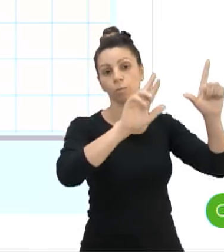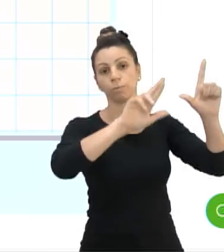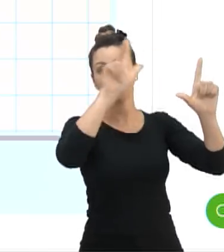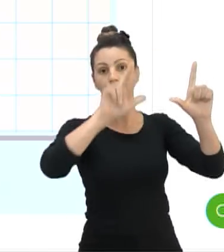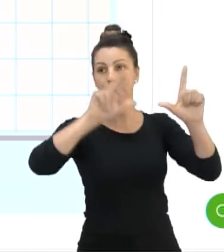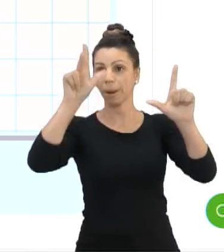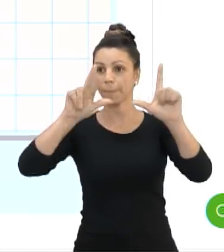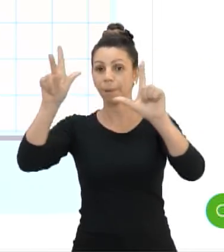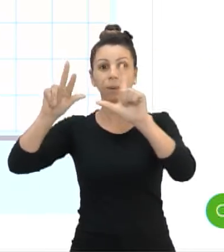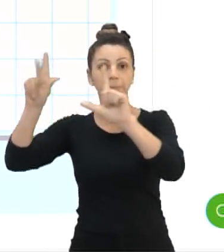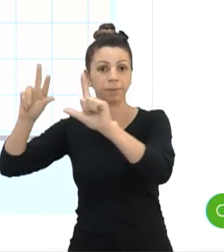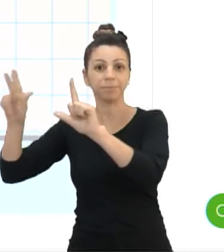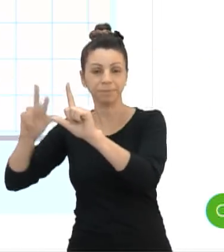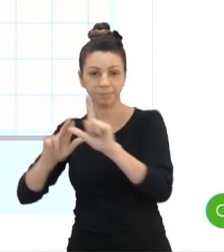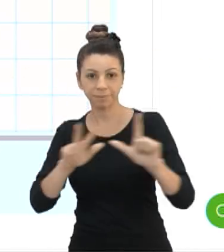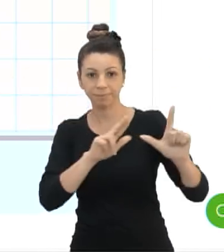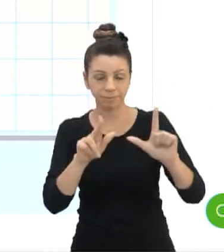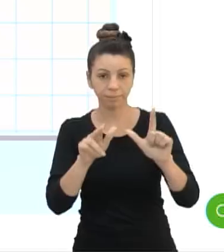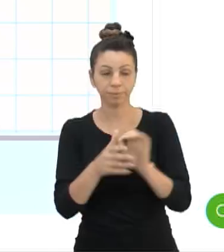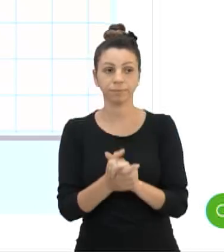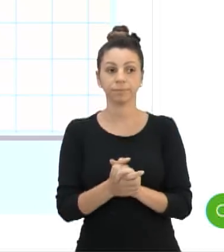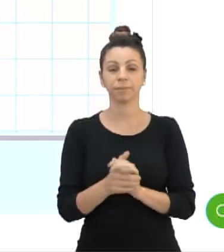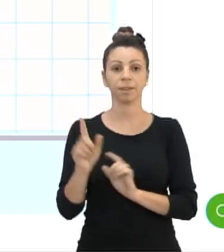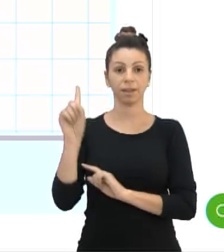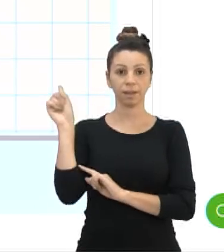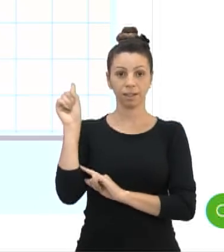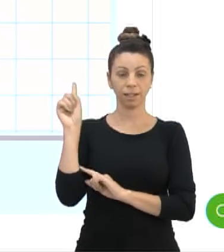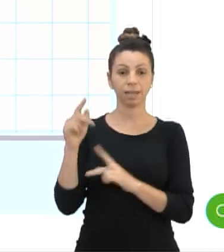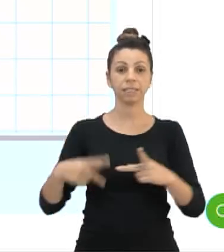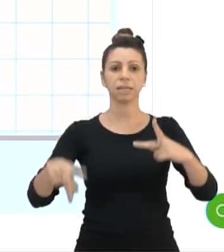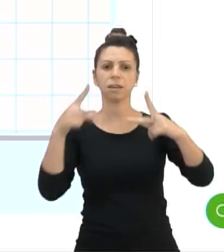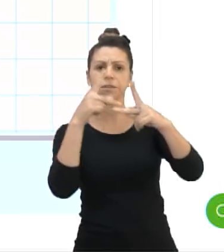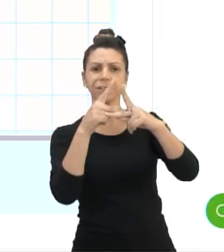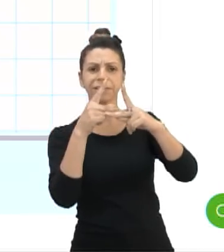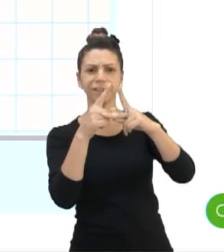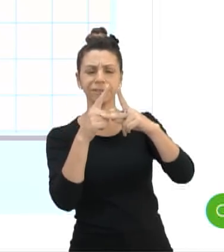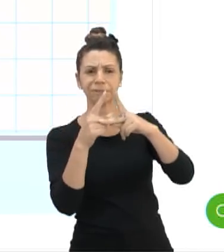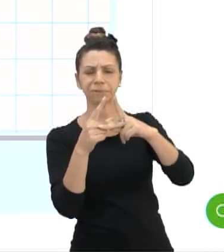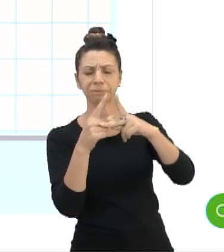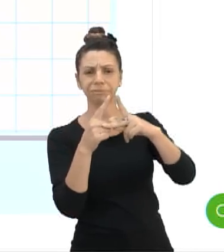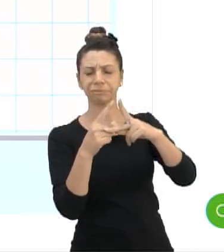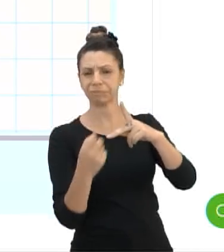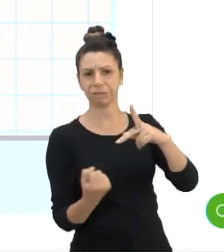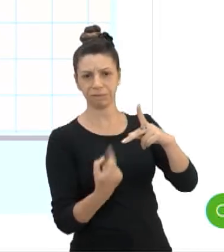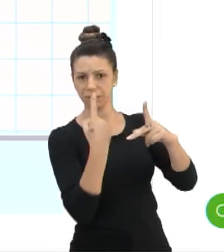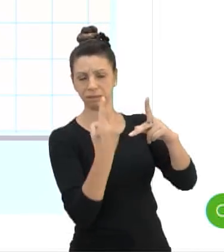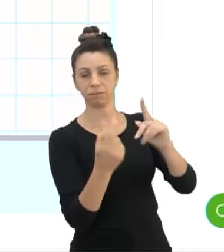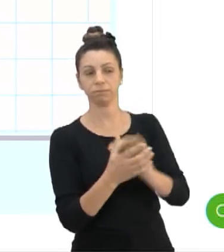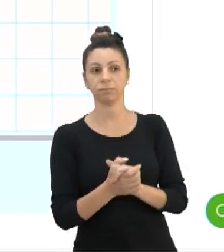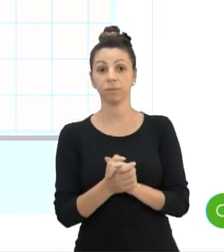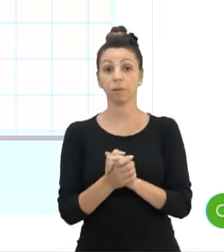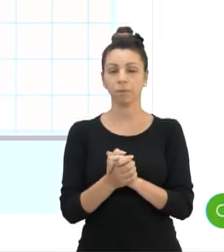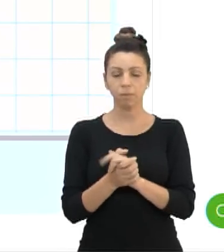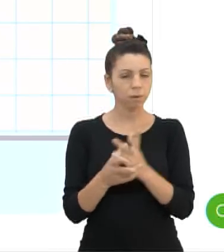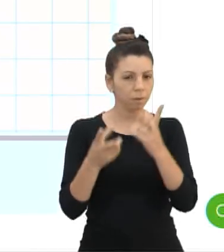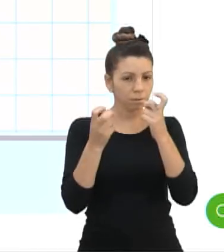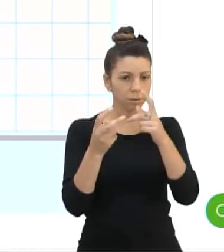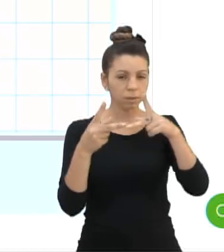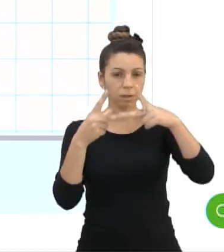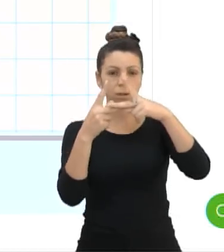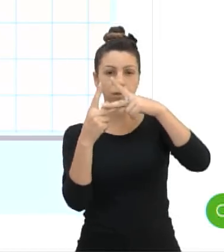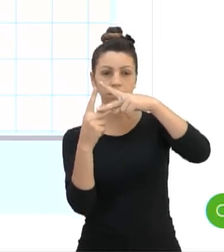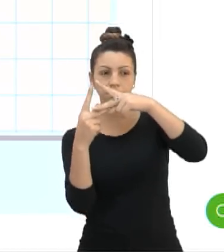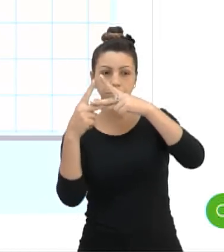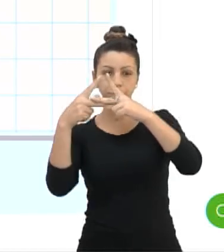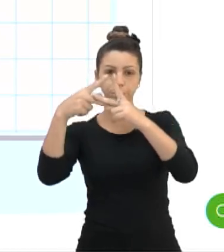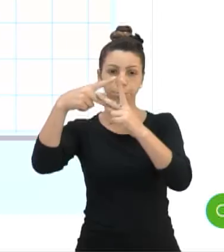figura. Então, a figura que abriu para mim é esse triângulo todo estranho aqui. Só que reparem, se vocês começarem a girar ele não é mais tão estranho, olha